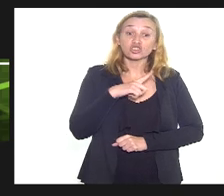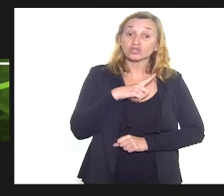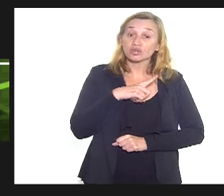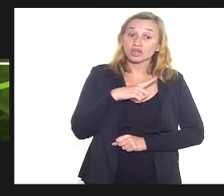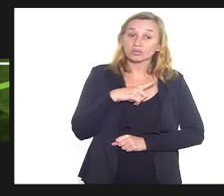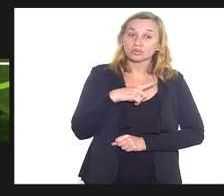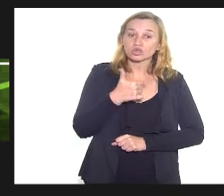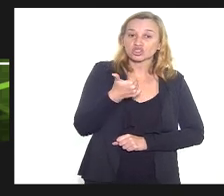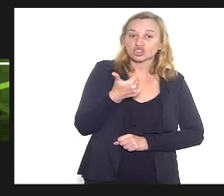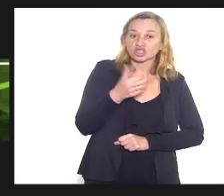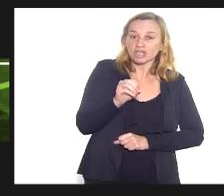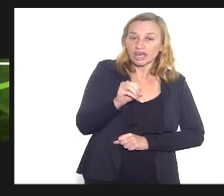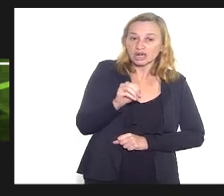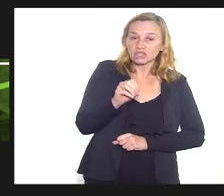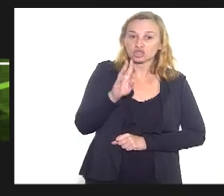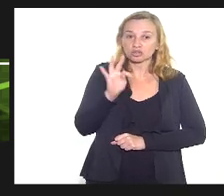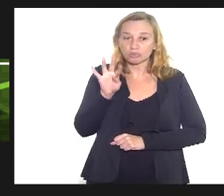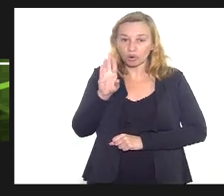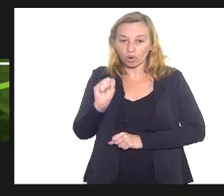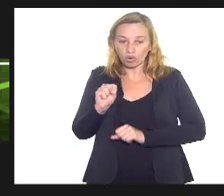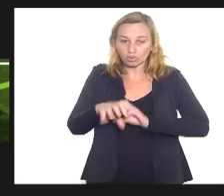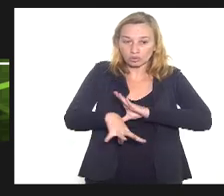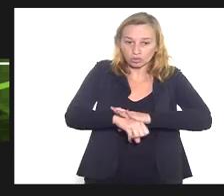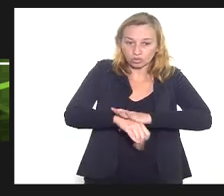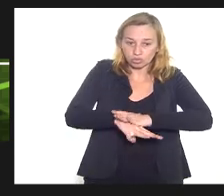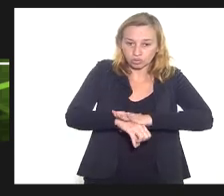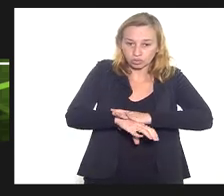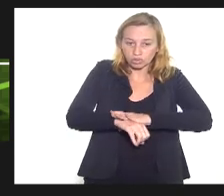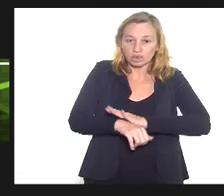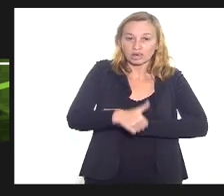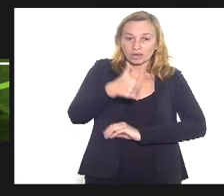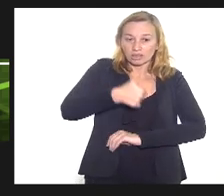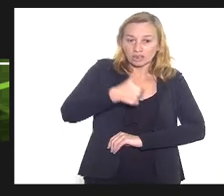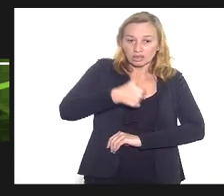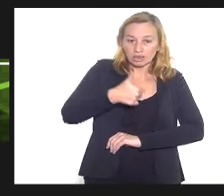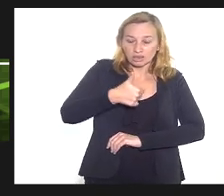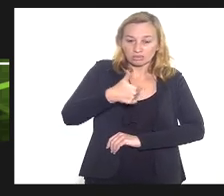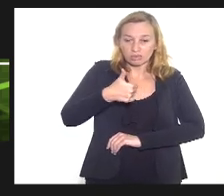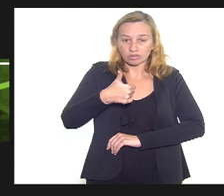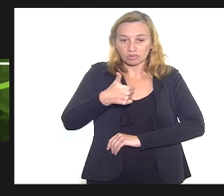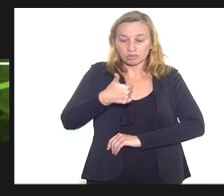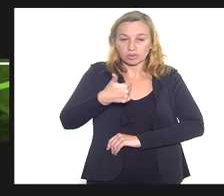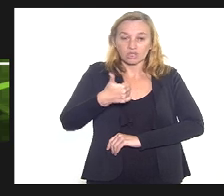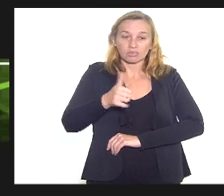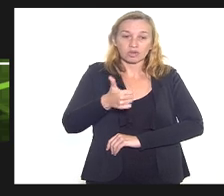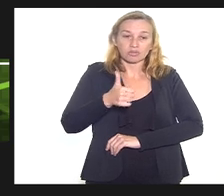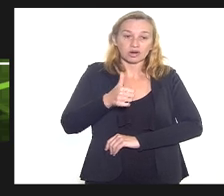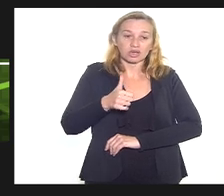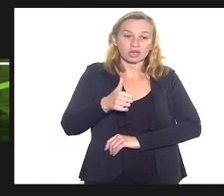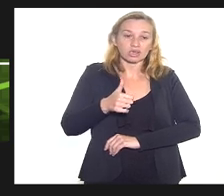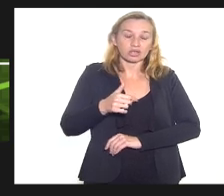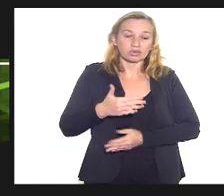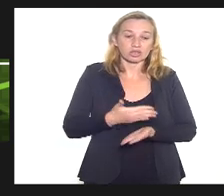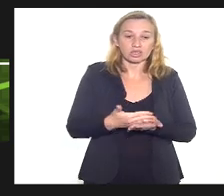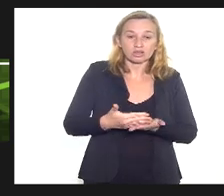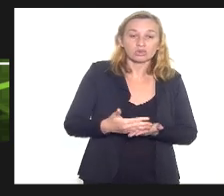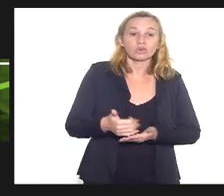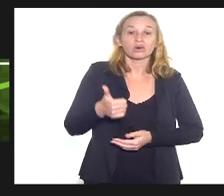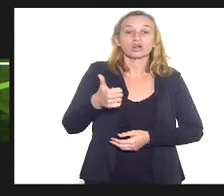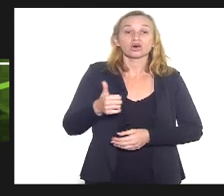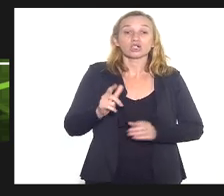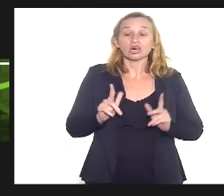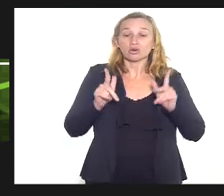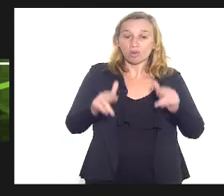aquisição de 10 blocos exploratórios na 11ª rodada. Em outubro do mesmo ano,